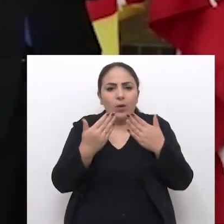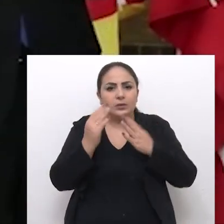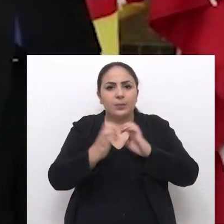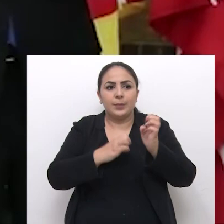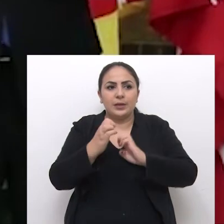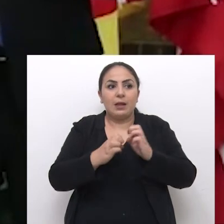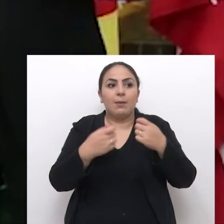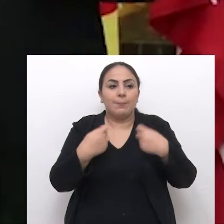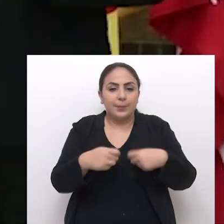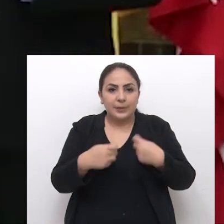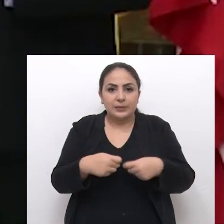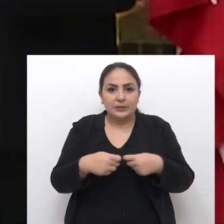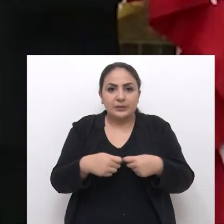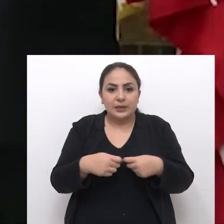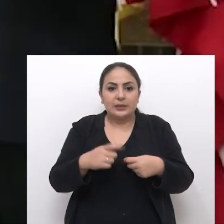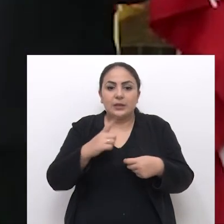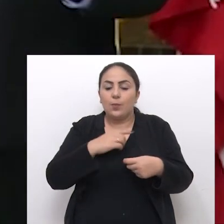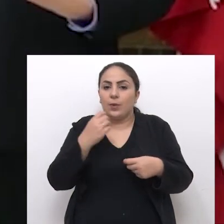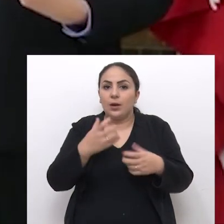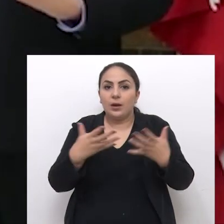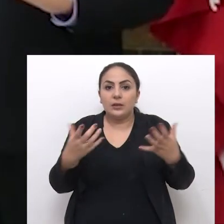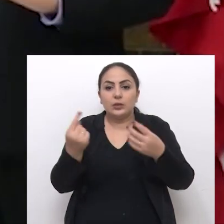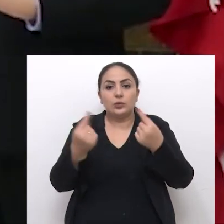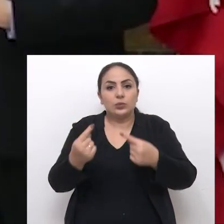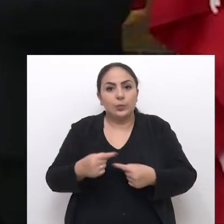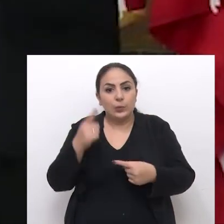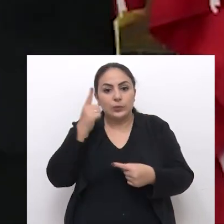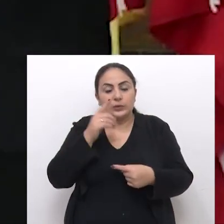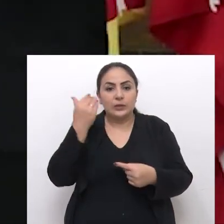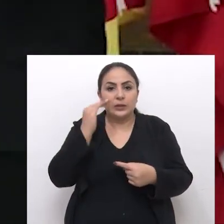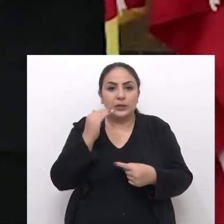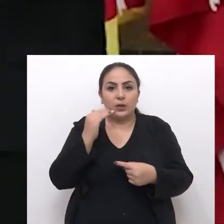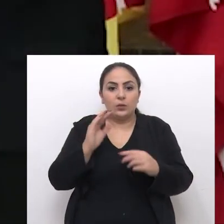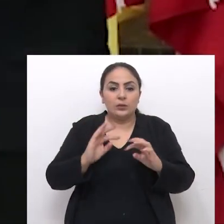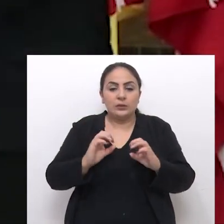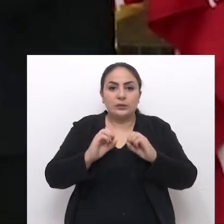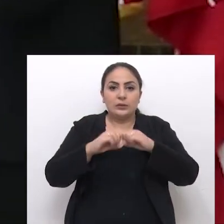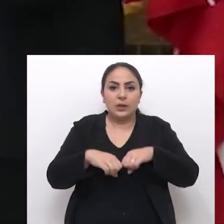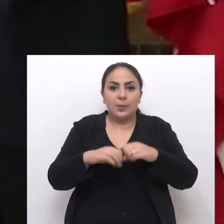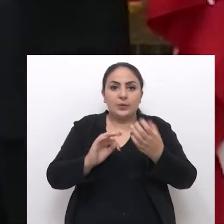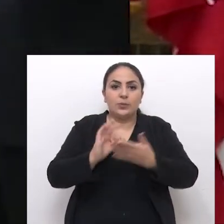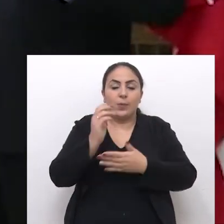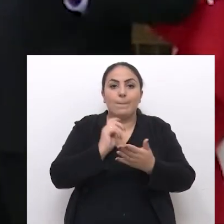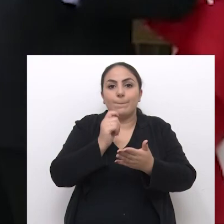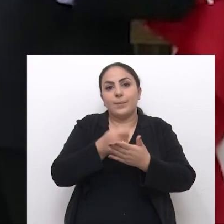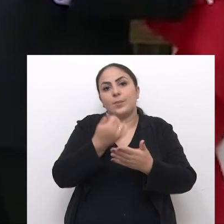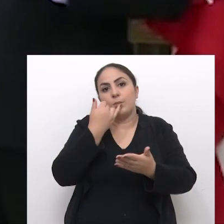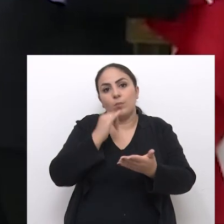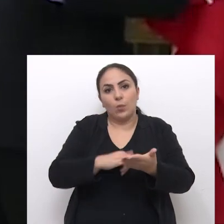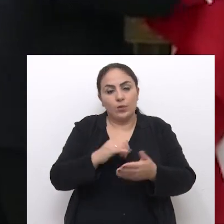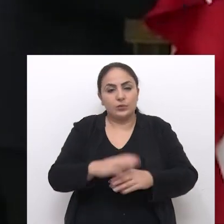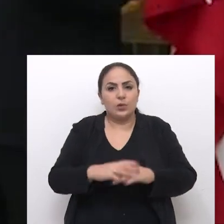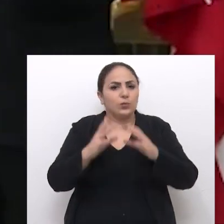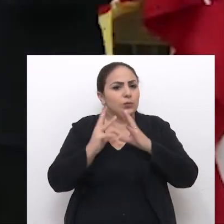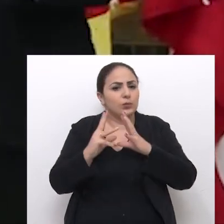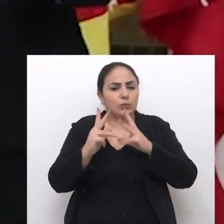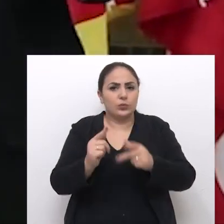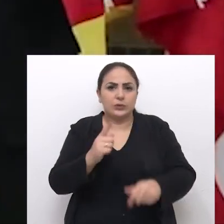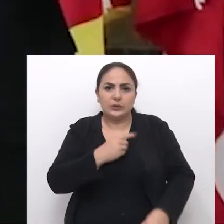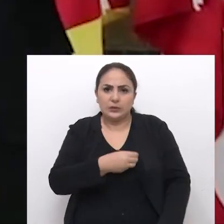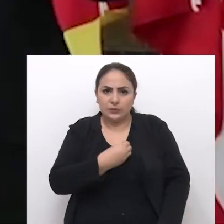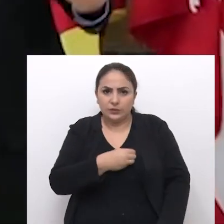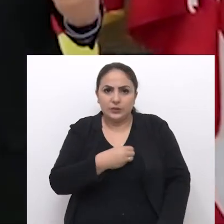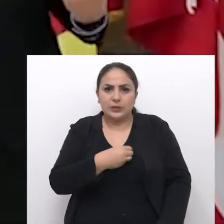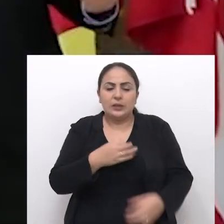às empresas. Elas precisam de uma grande estrutura para entender o sistema tributário para pagar os impostos. Então, tudo aquilo que